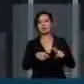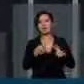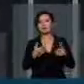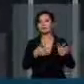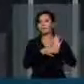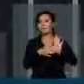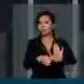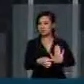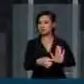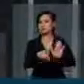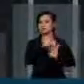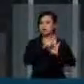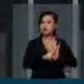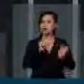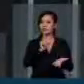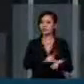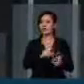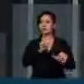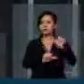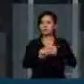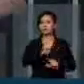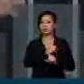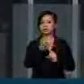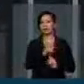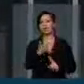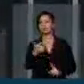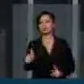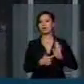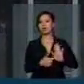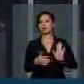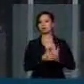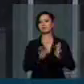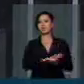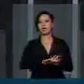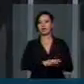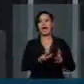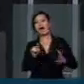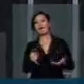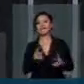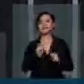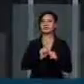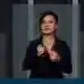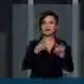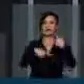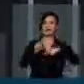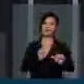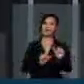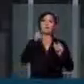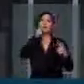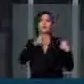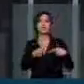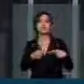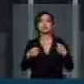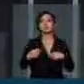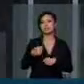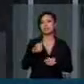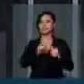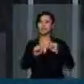Essa é a verdade concreta. E aí se fala, vamos fazer a reforma política. Precisamos de uma reforma